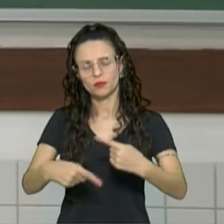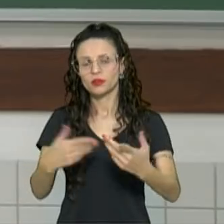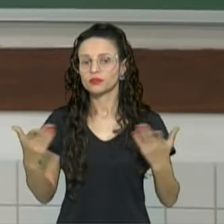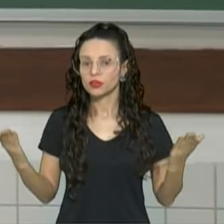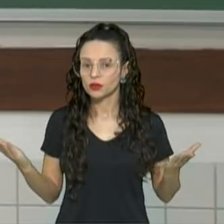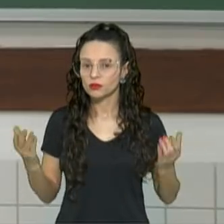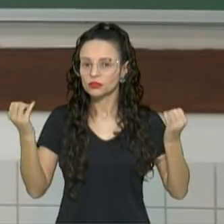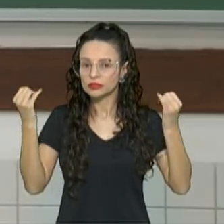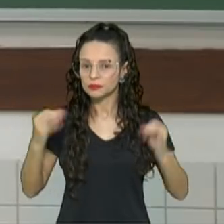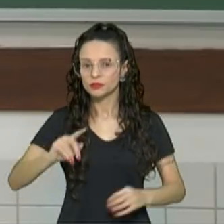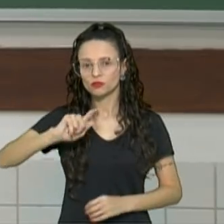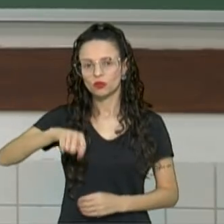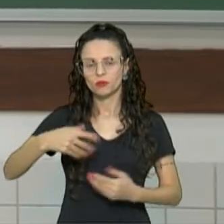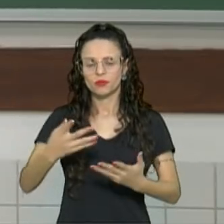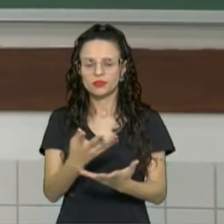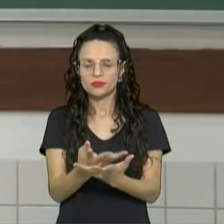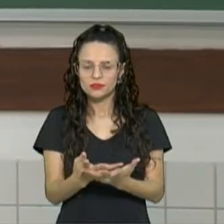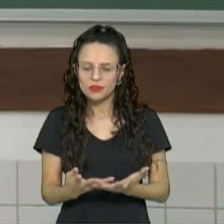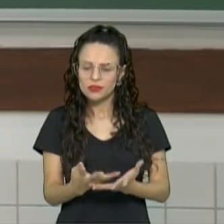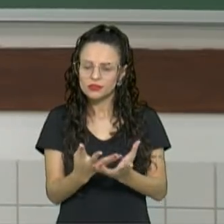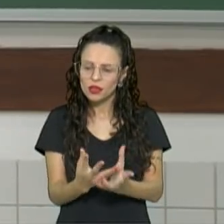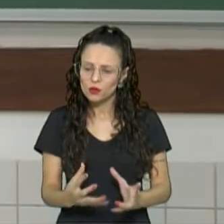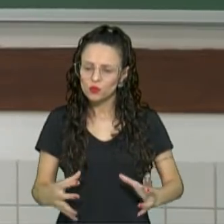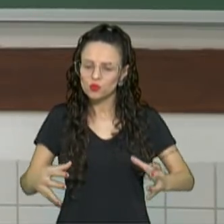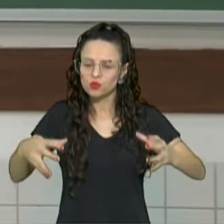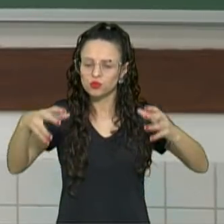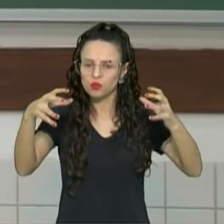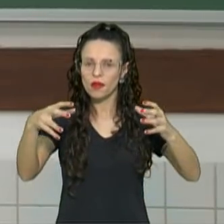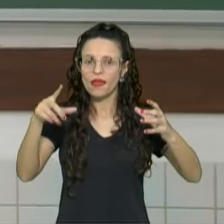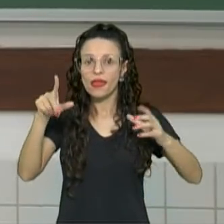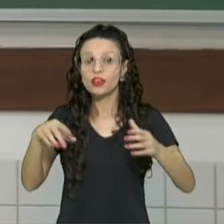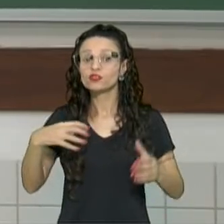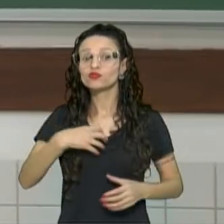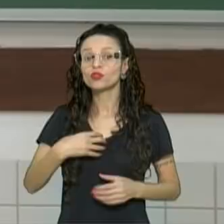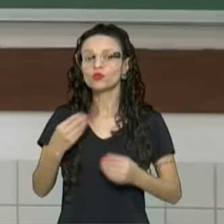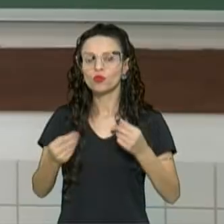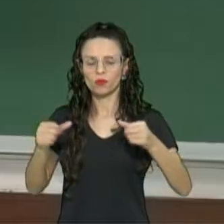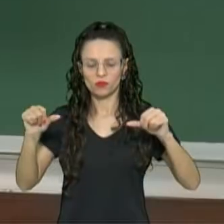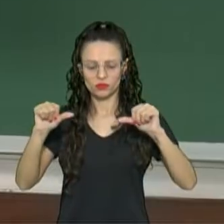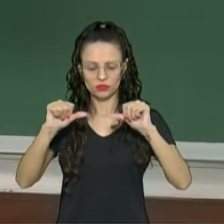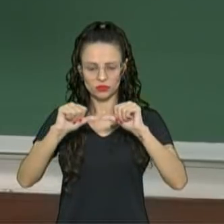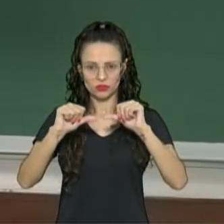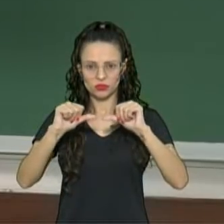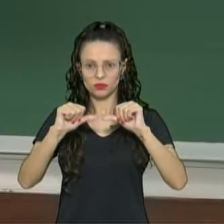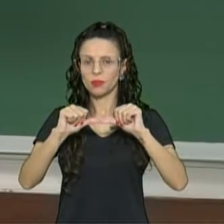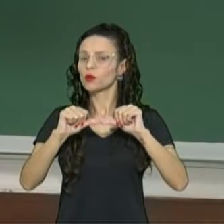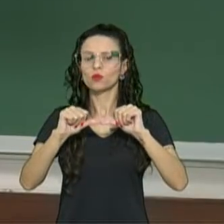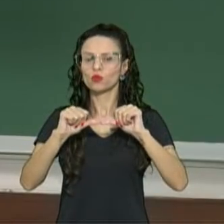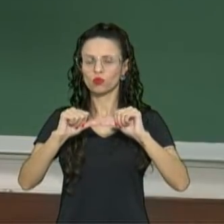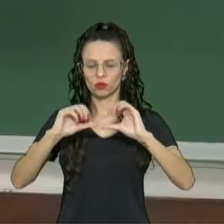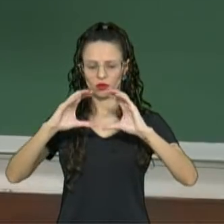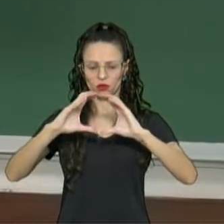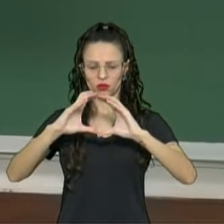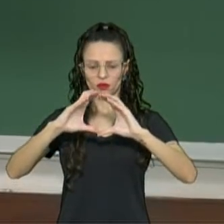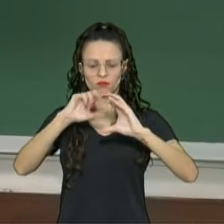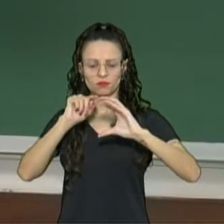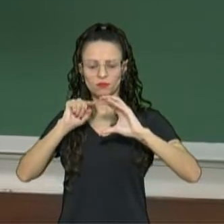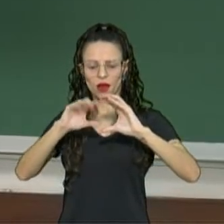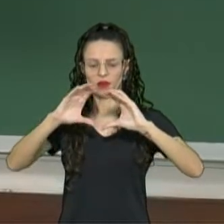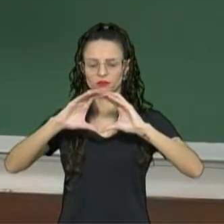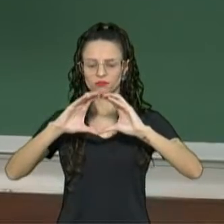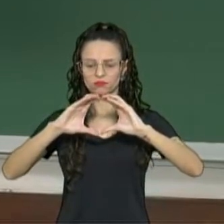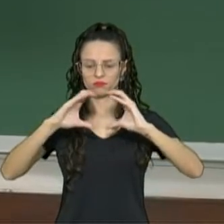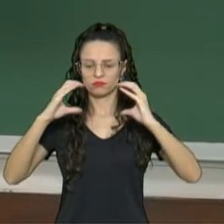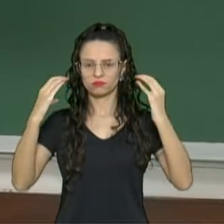sobre as cestarias indígenas, que elas trabalham de forma simétrica, né? O que é isso? Que tem o seu eixo central e, a partir desse